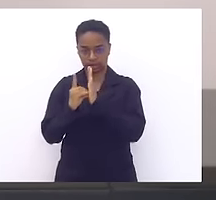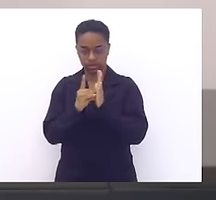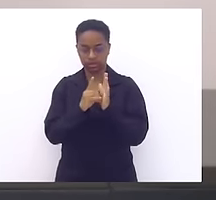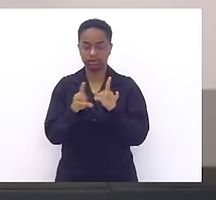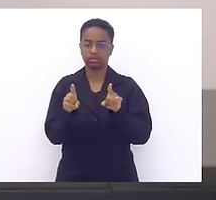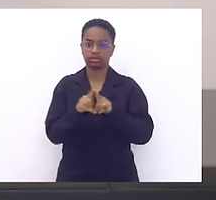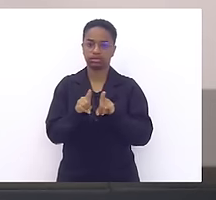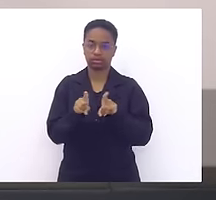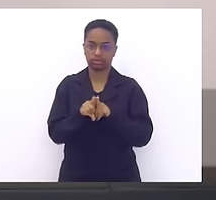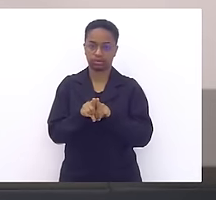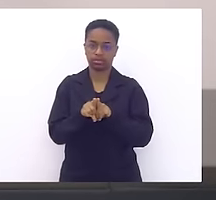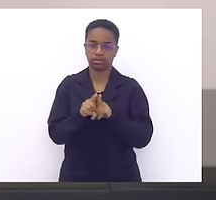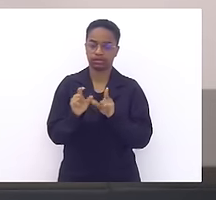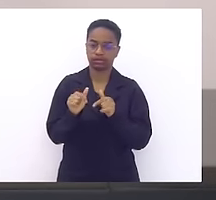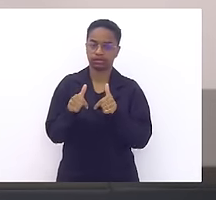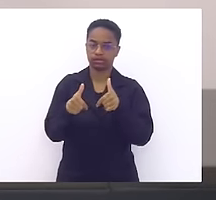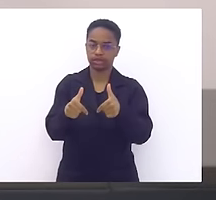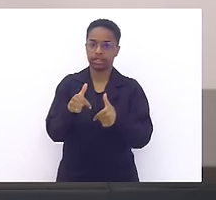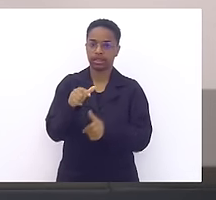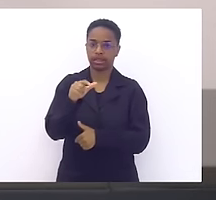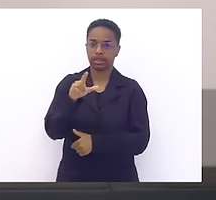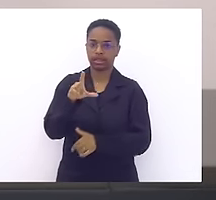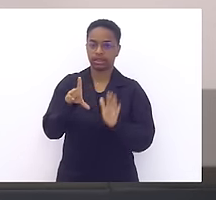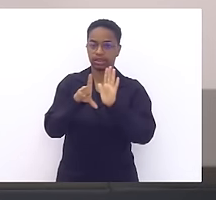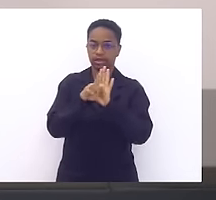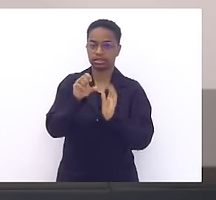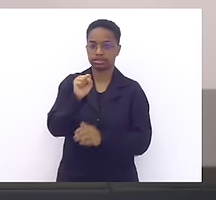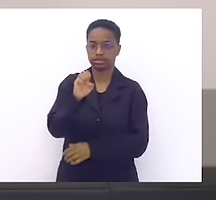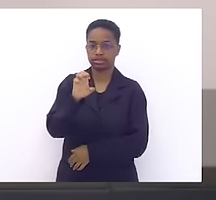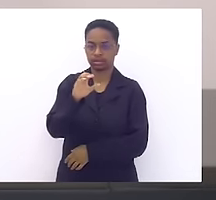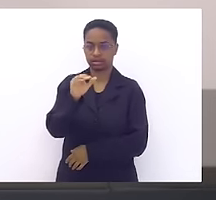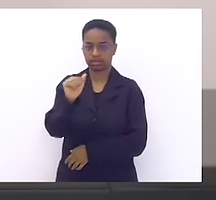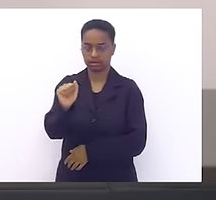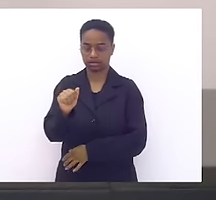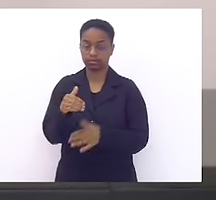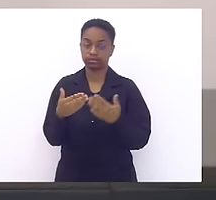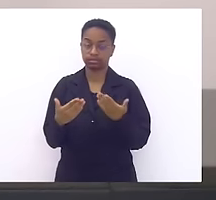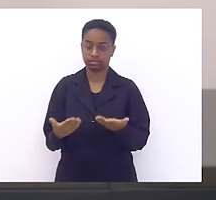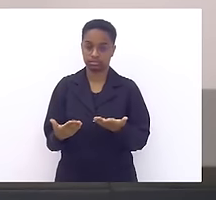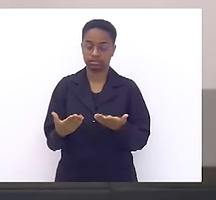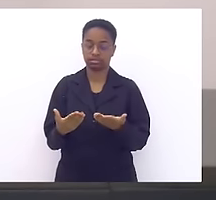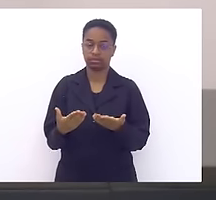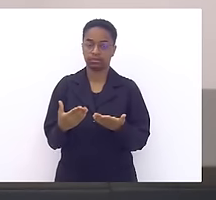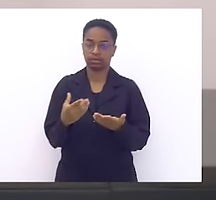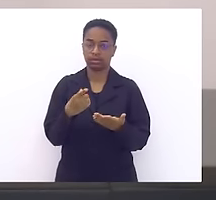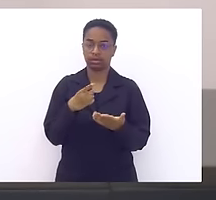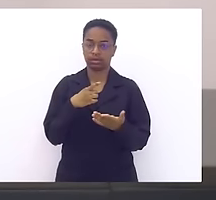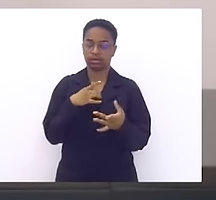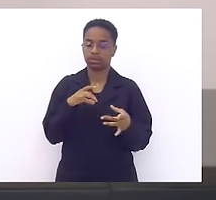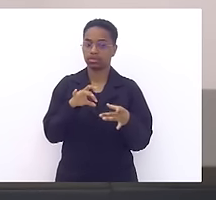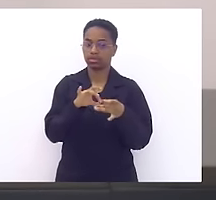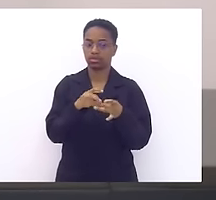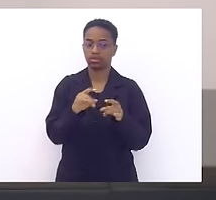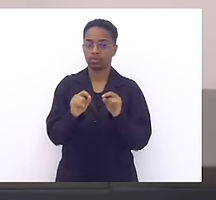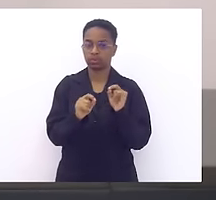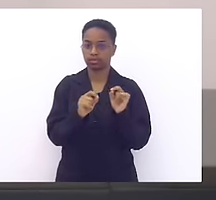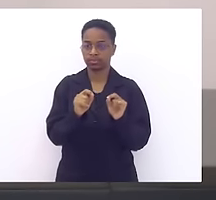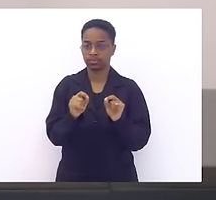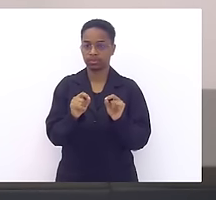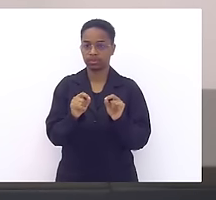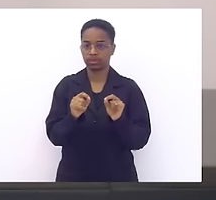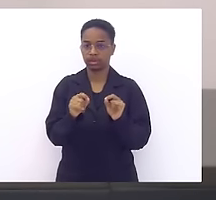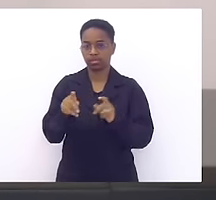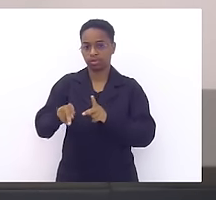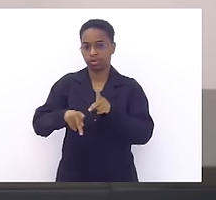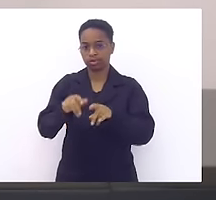a própria operação Lei Seca E aí muito do que se refere é ali como se diz no